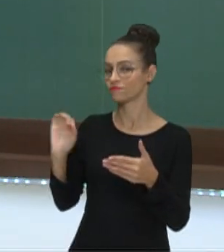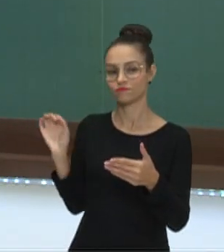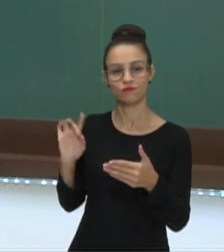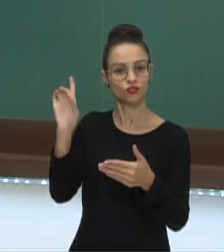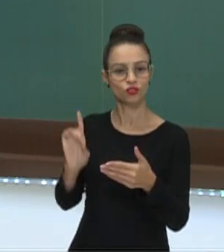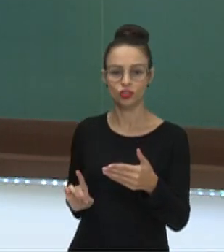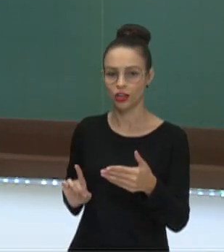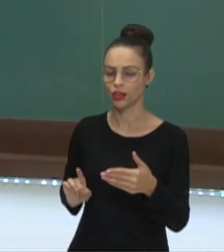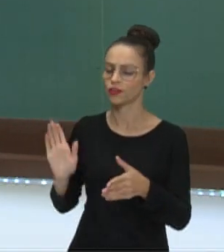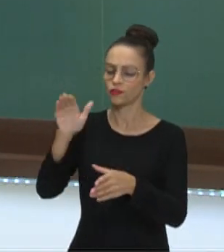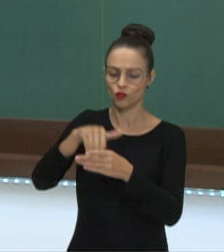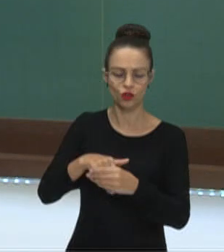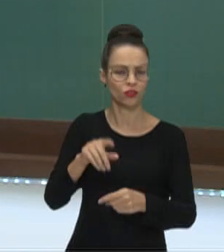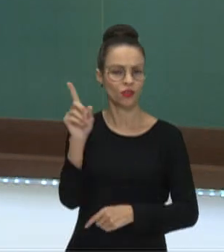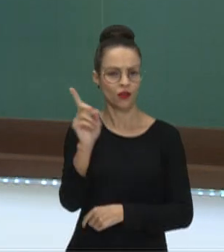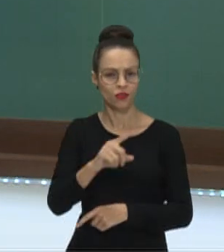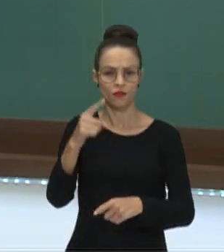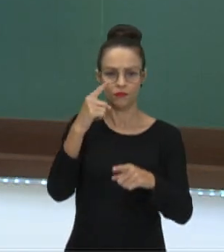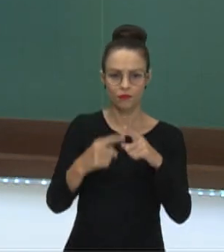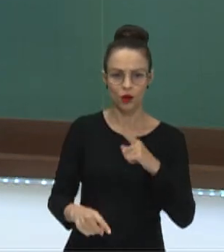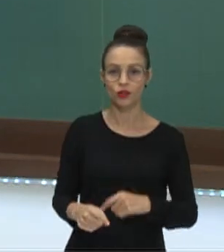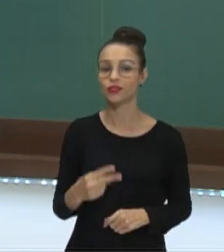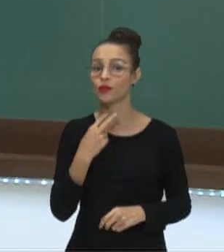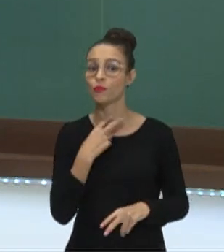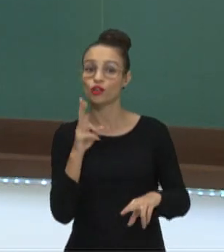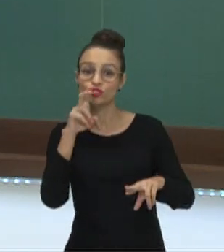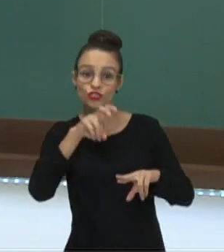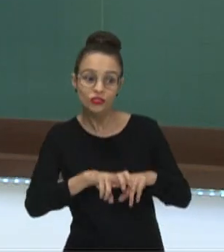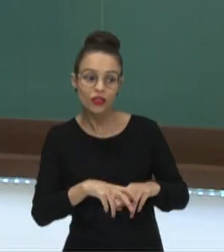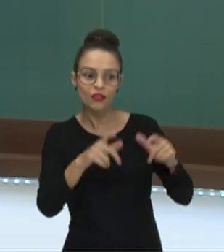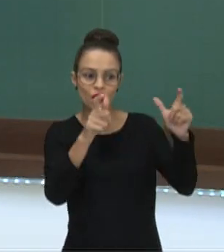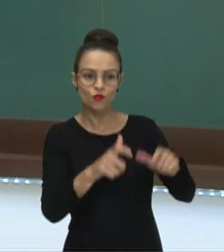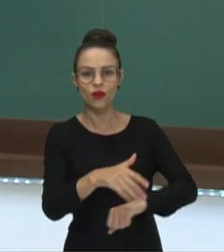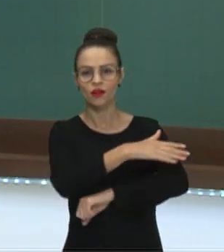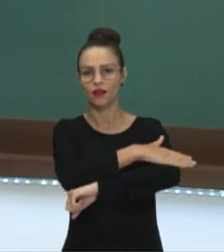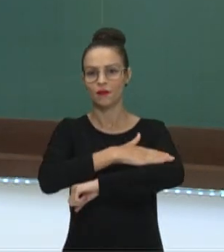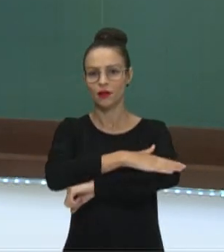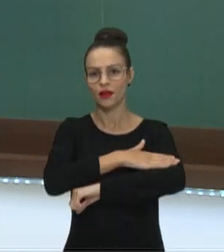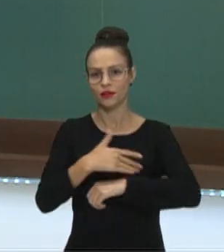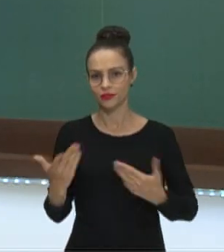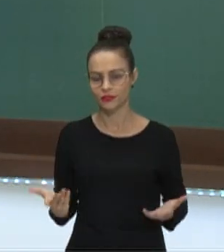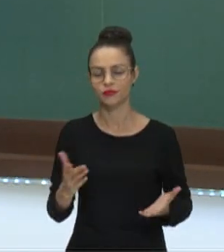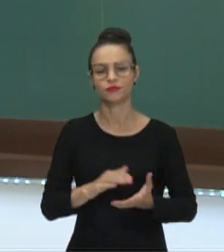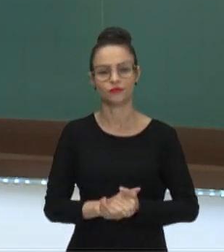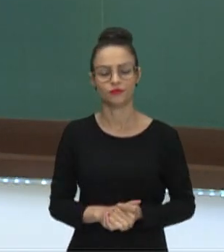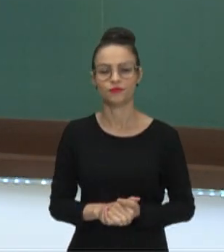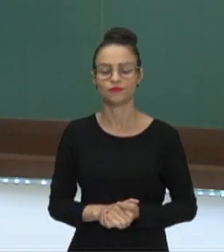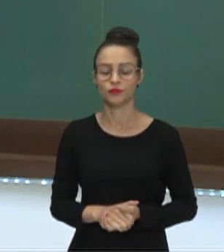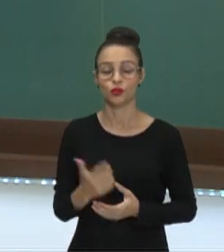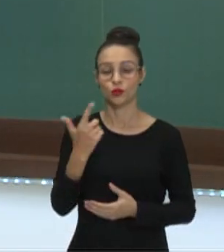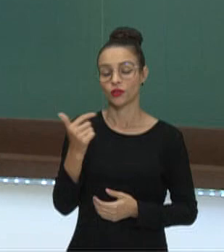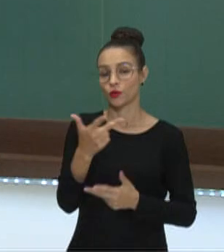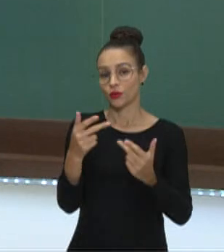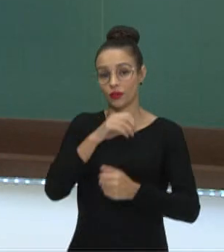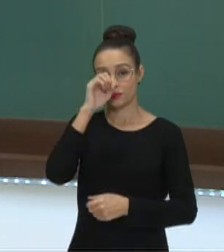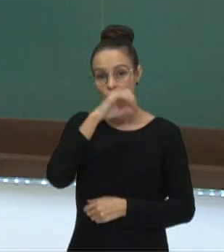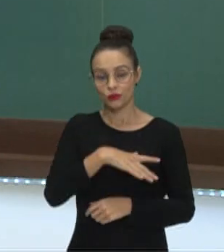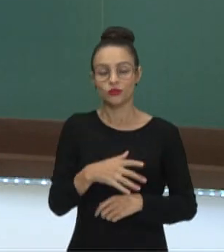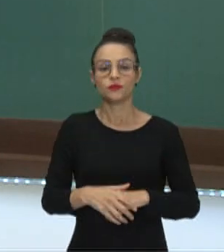direito, nem de votar, nem de sentar em um banco da praça e em outras coisas mais